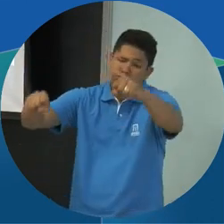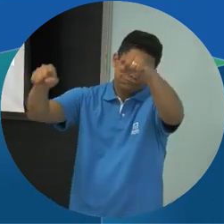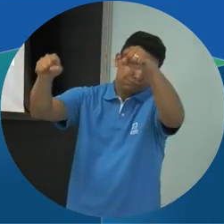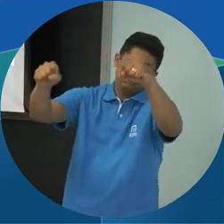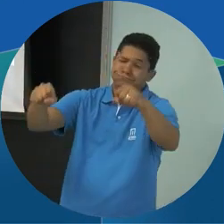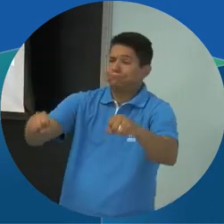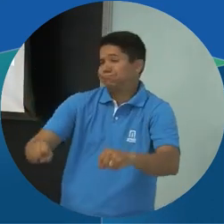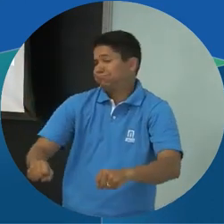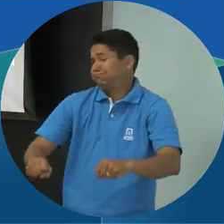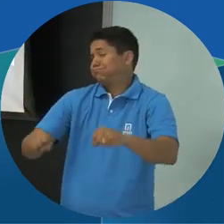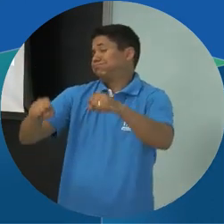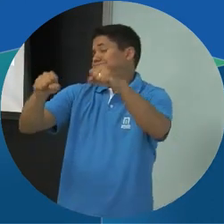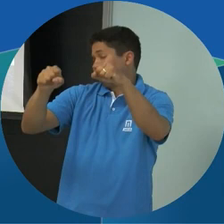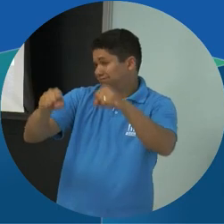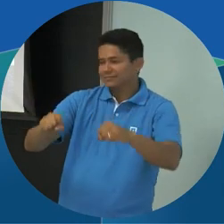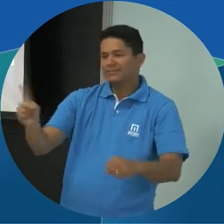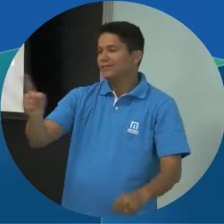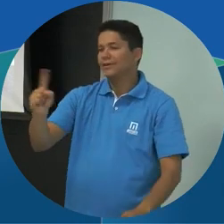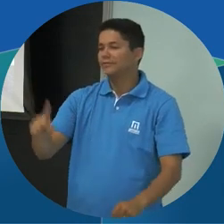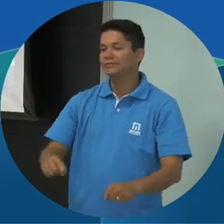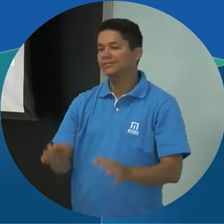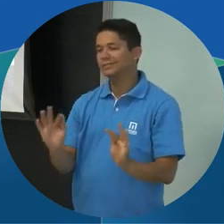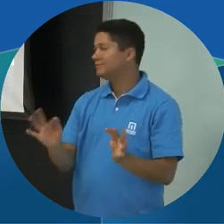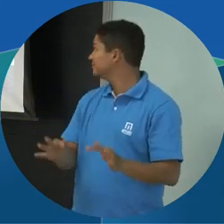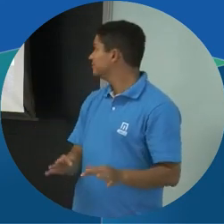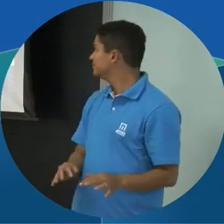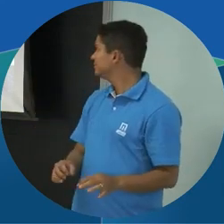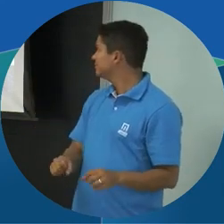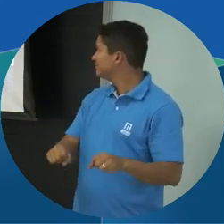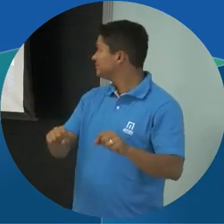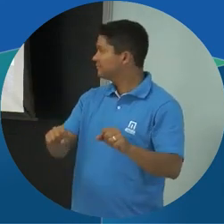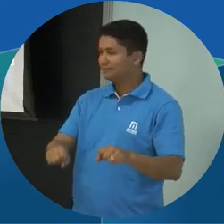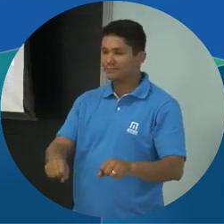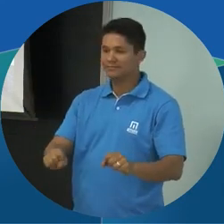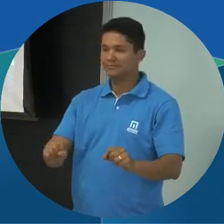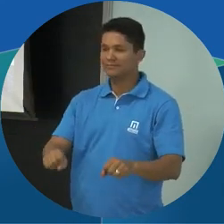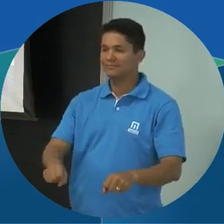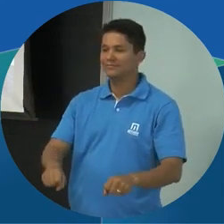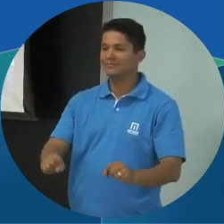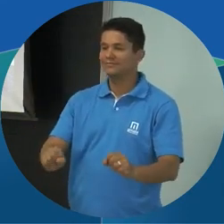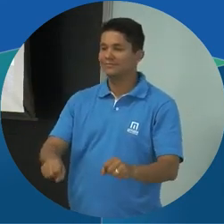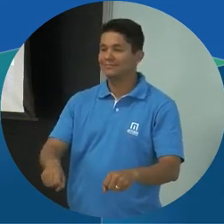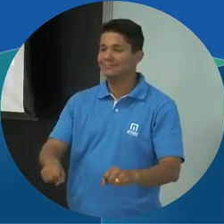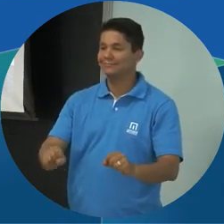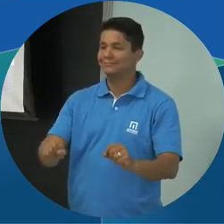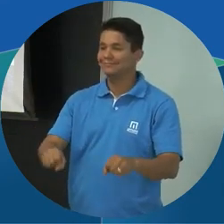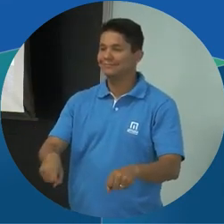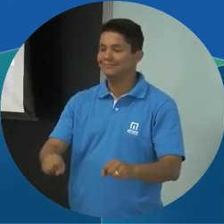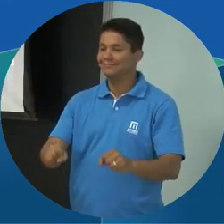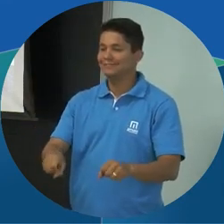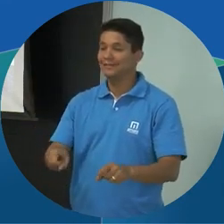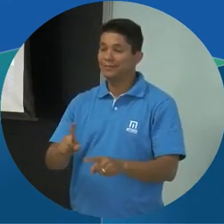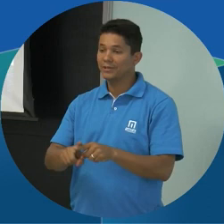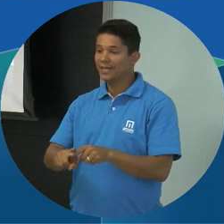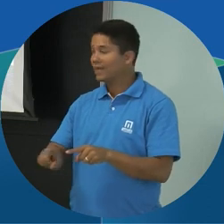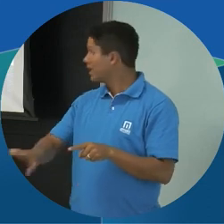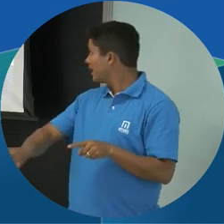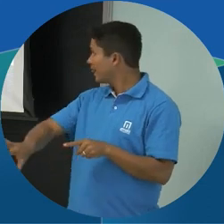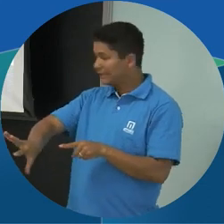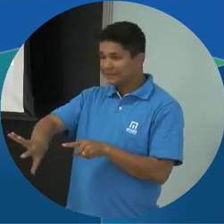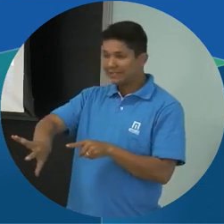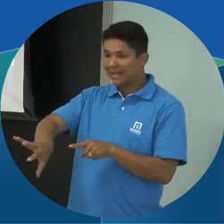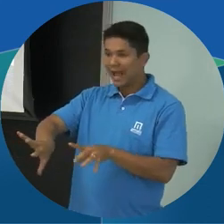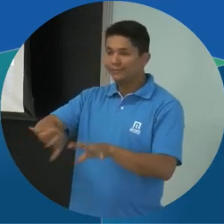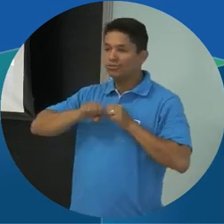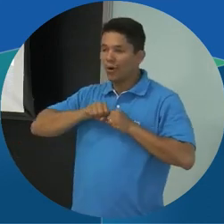operador está fazendo aqui para a aplicação do jato, tá? Então ele está lá, assim, qual é a força que